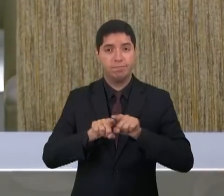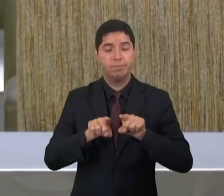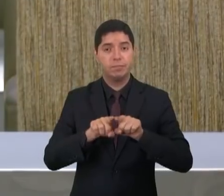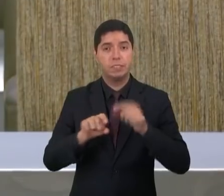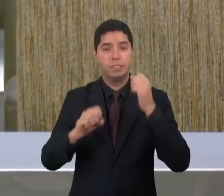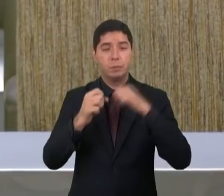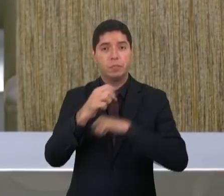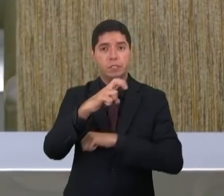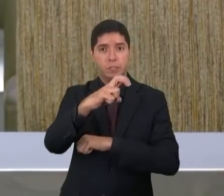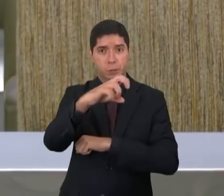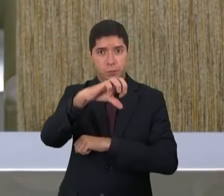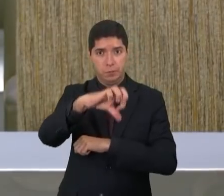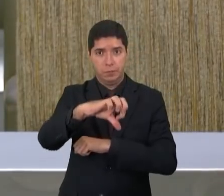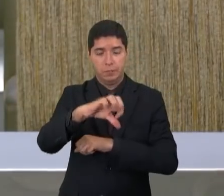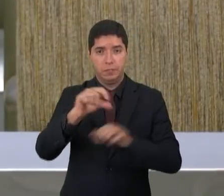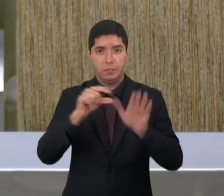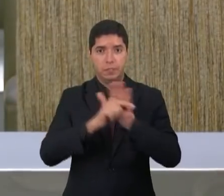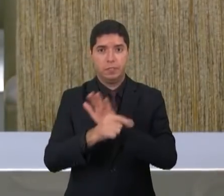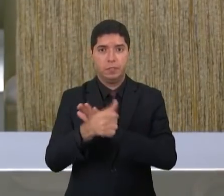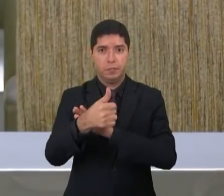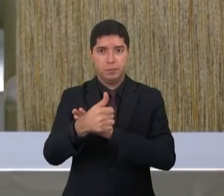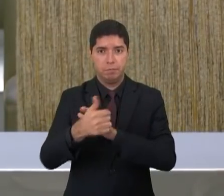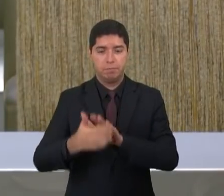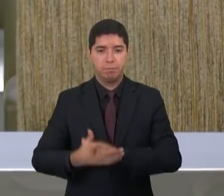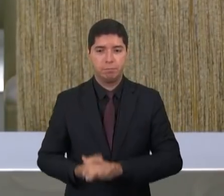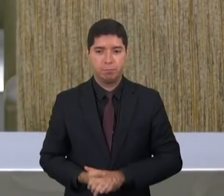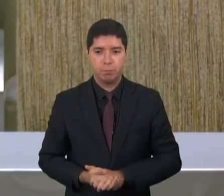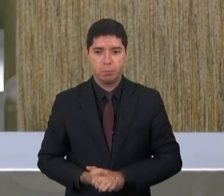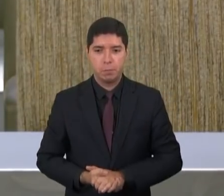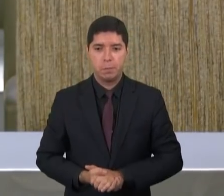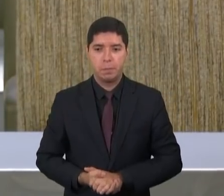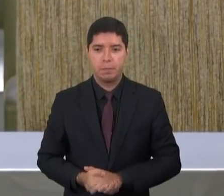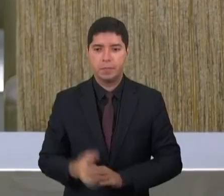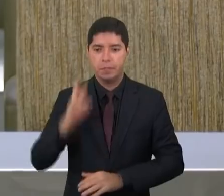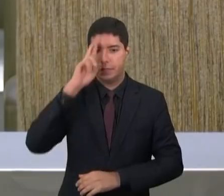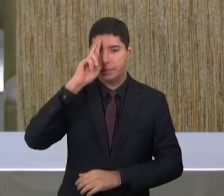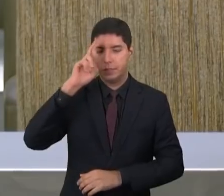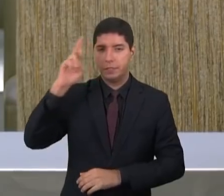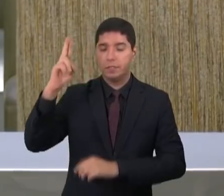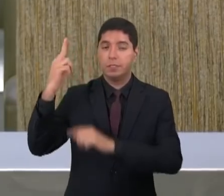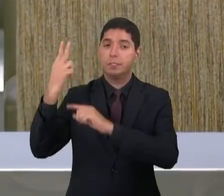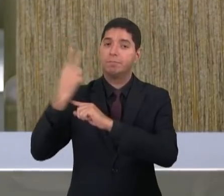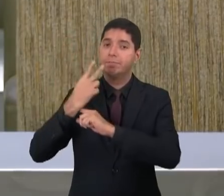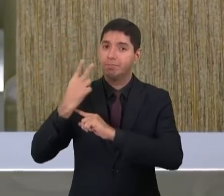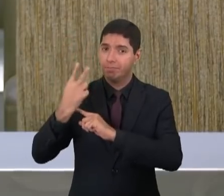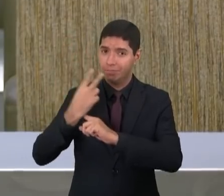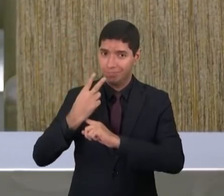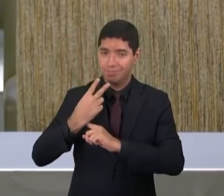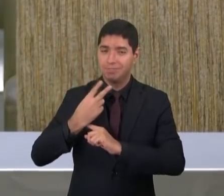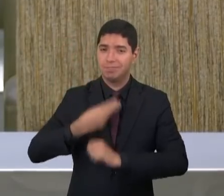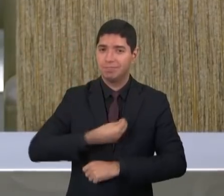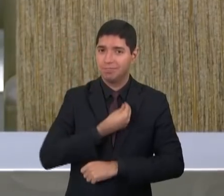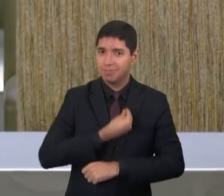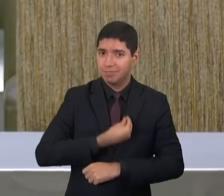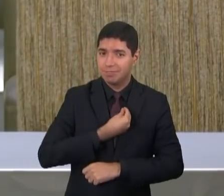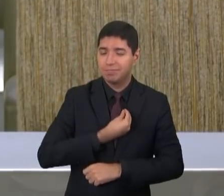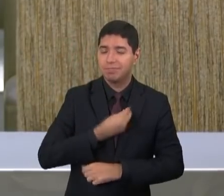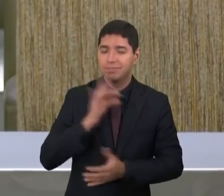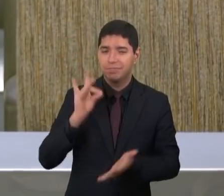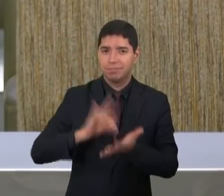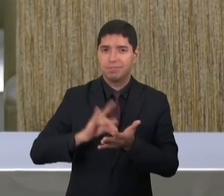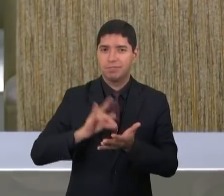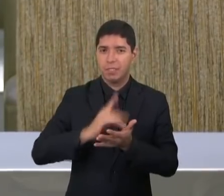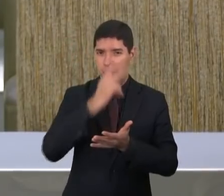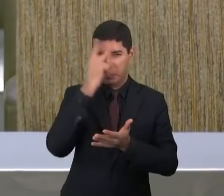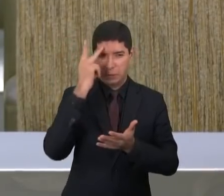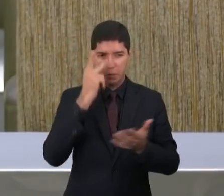verso de número 1, nós vamos ver que Deus, ele nos protege daqueles que se levantam contra